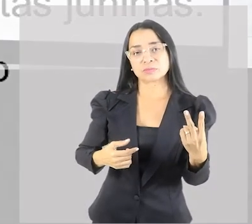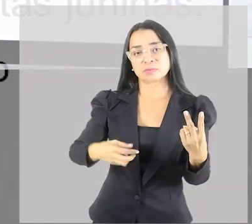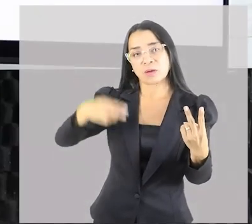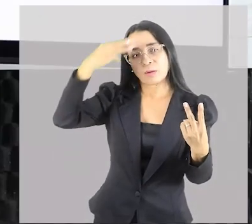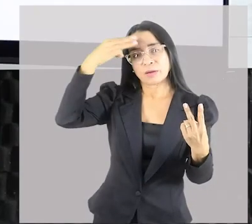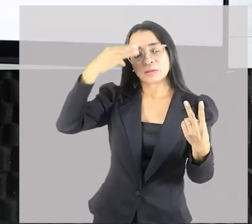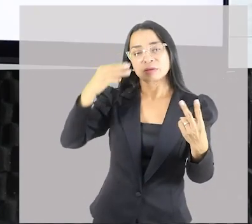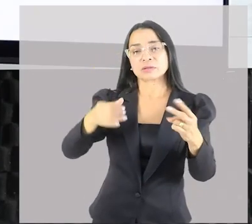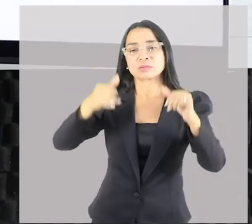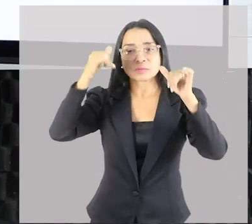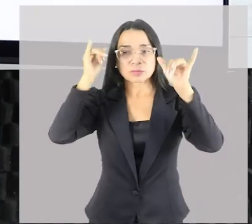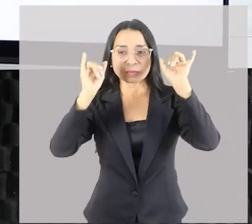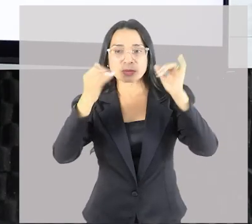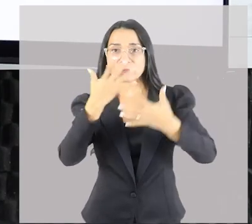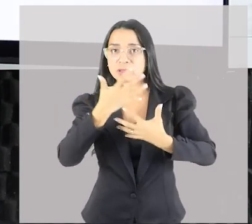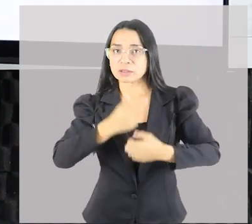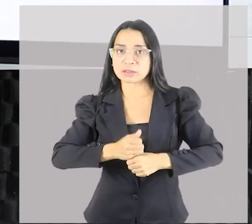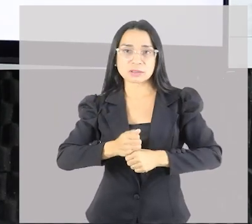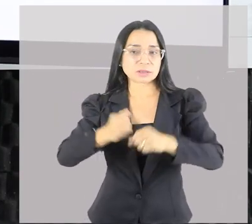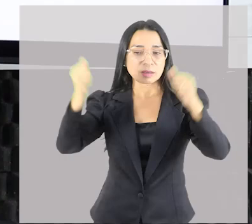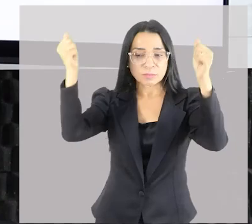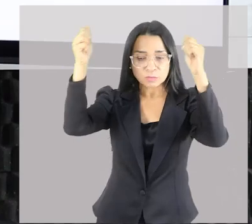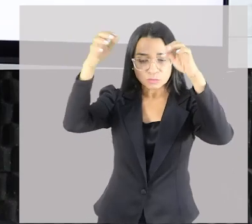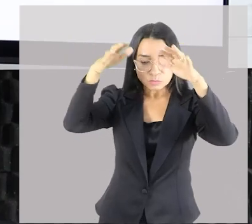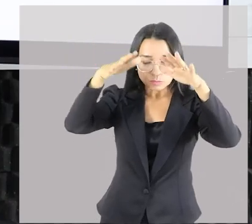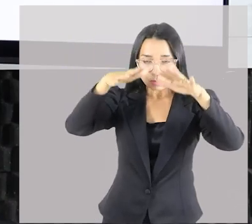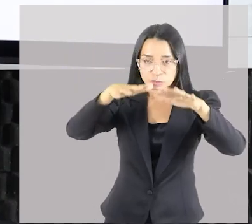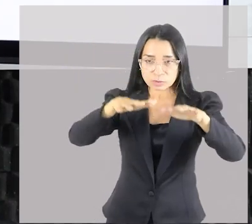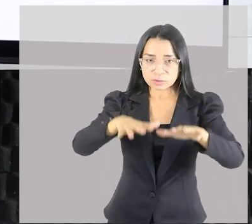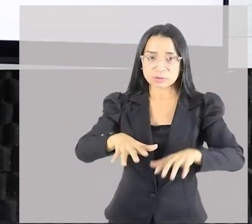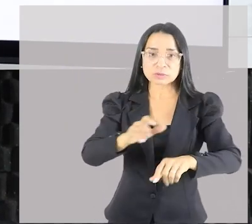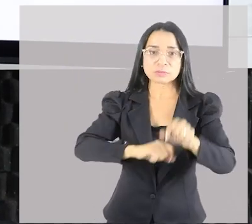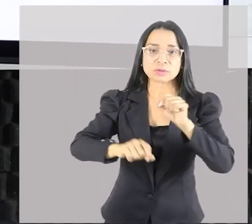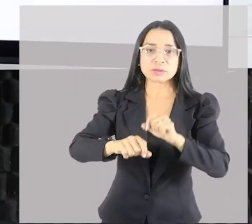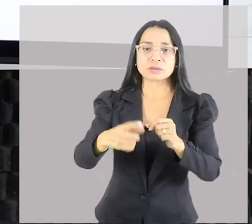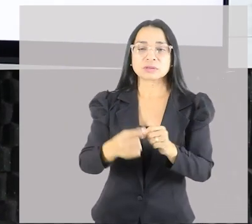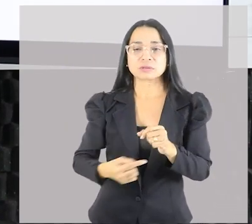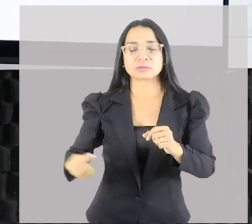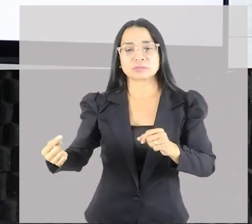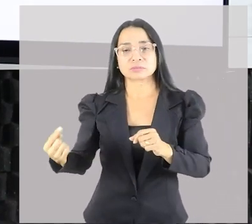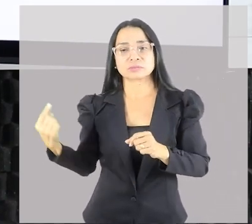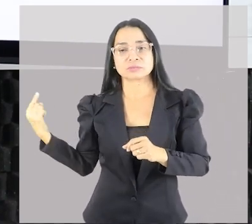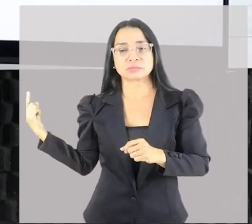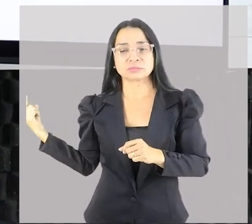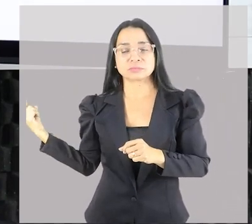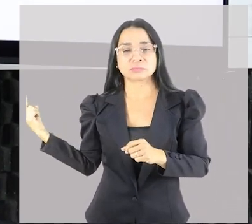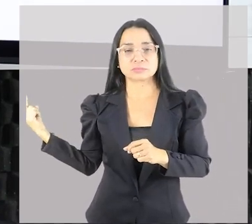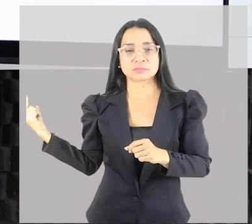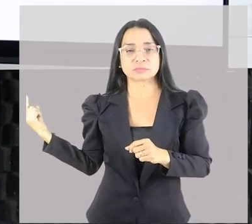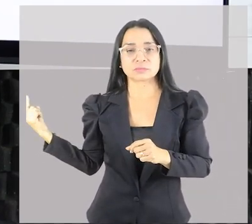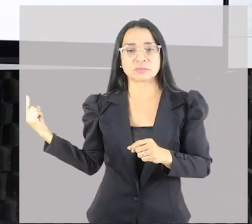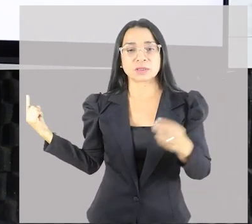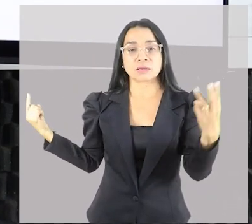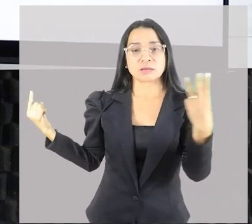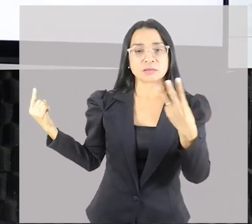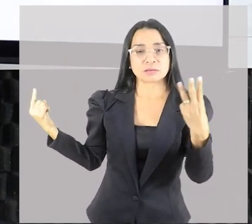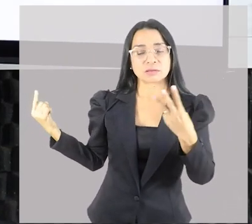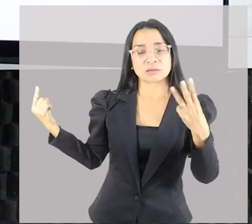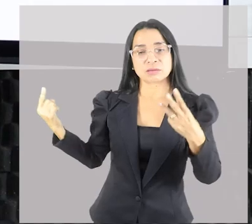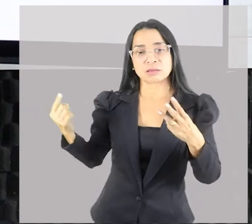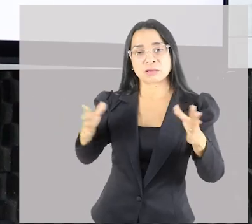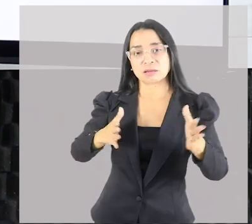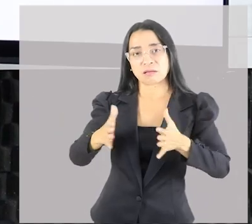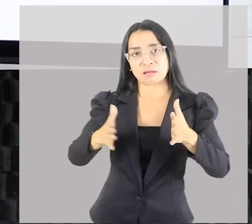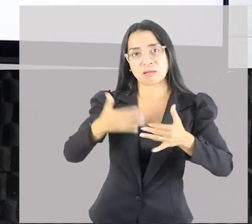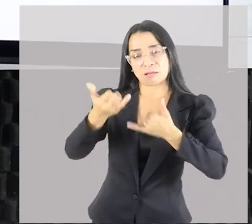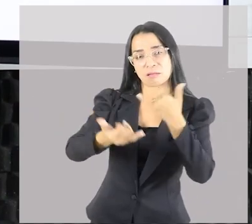boi, quando o boi recebe todas as bênçãos, tem que ter isso, do padroeiro na festa e nos primeiros meses do ano. Terceira